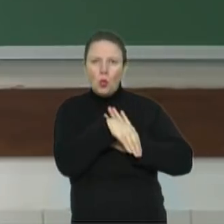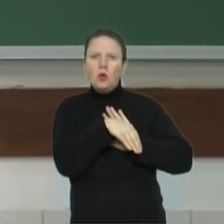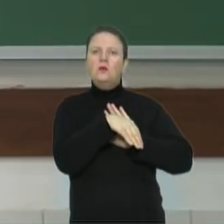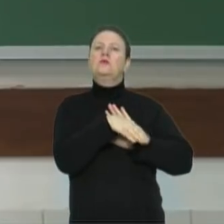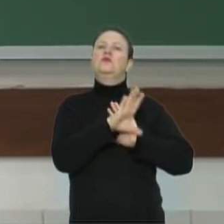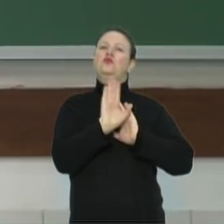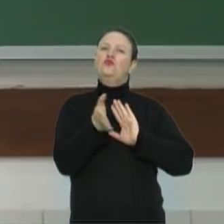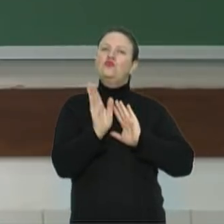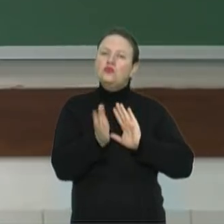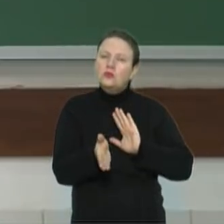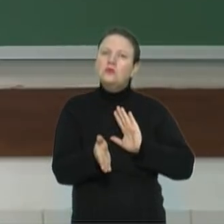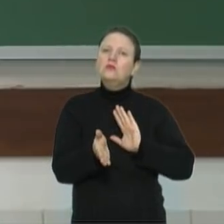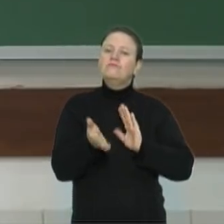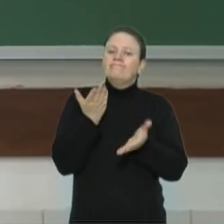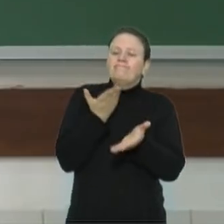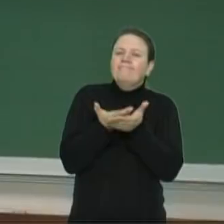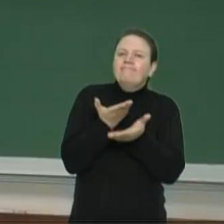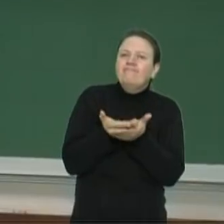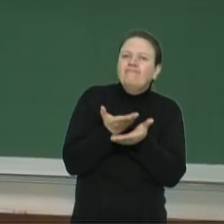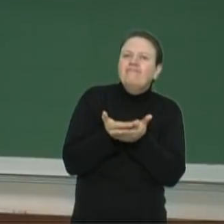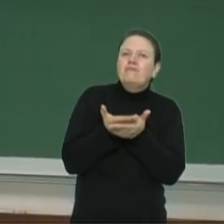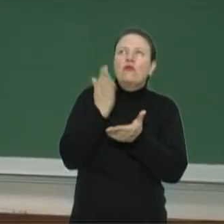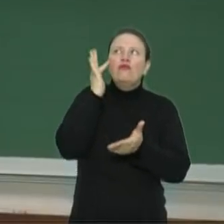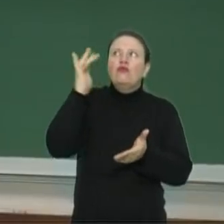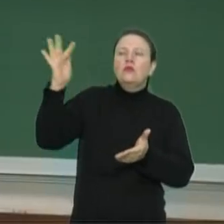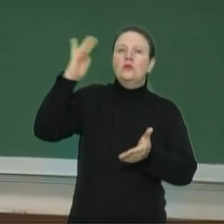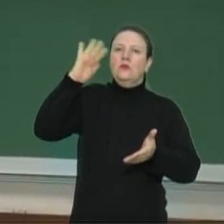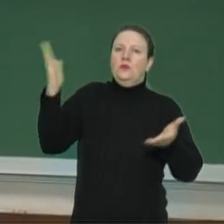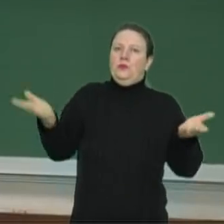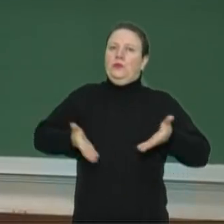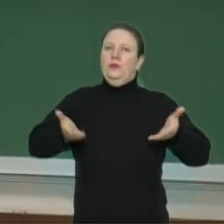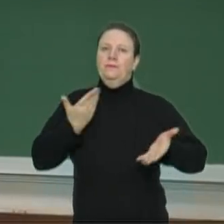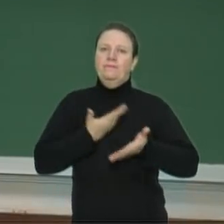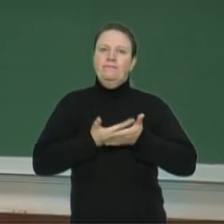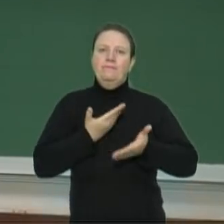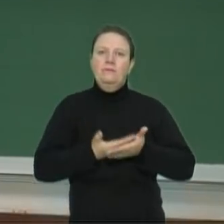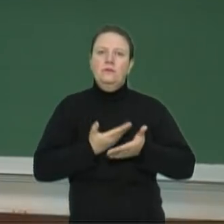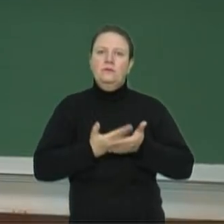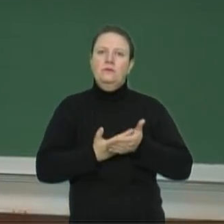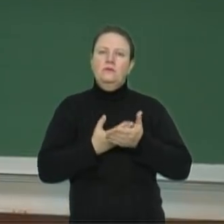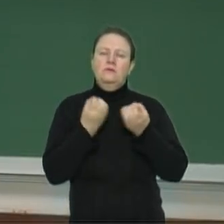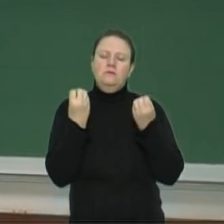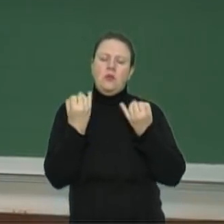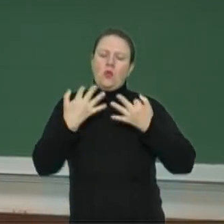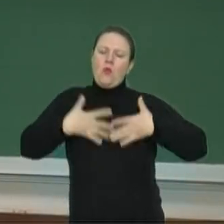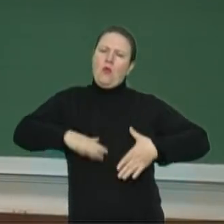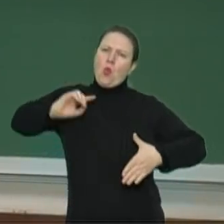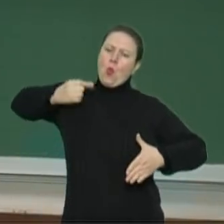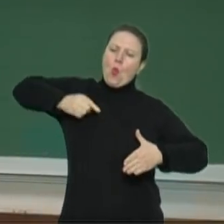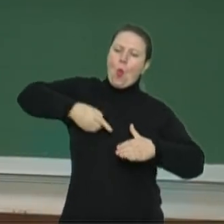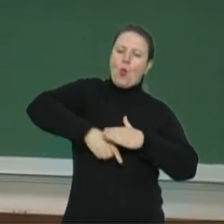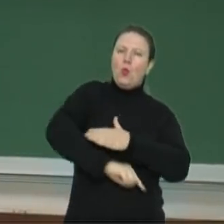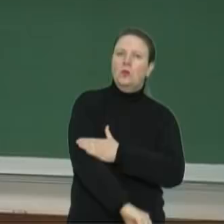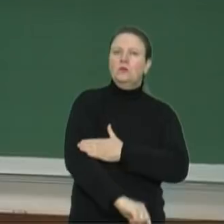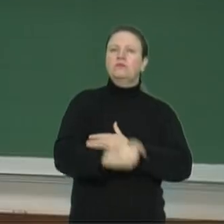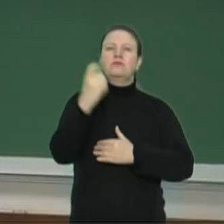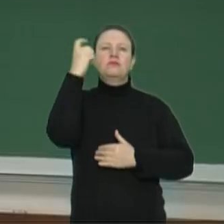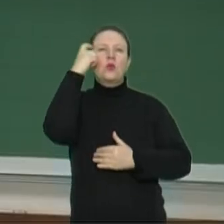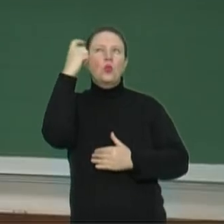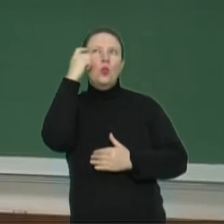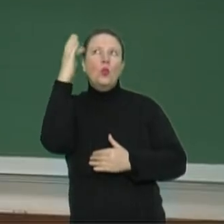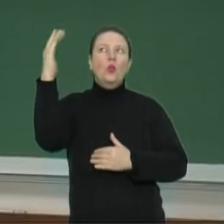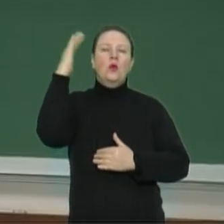dessa escola filosófica. E hoje, na nossa aula, trabalharemos, mais aprofundadamente alguns